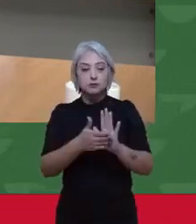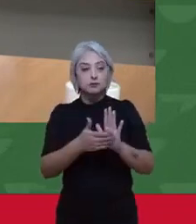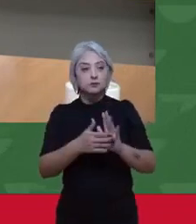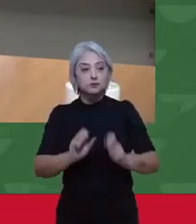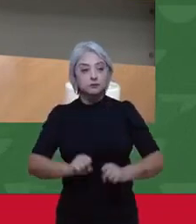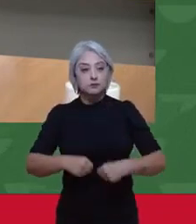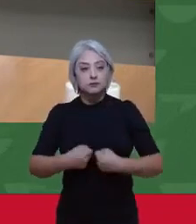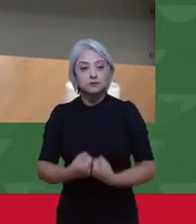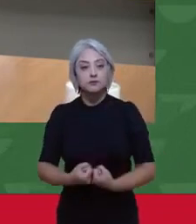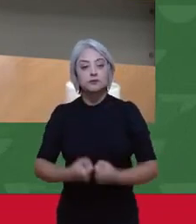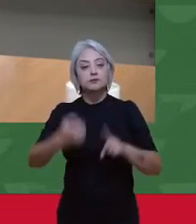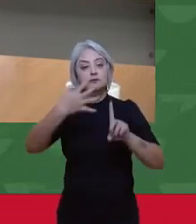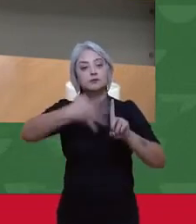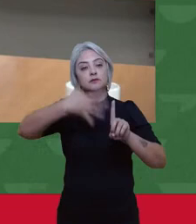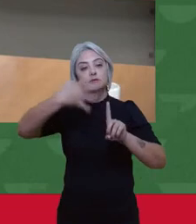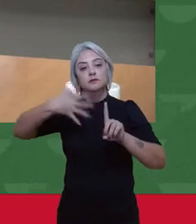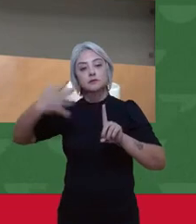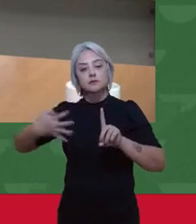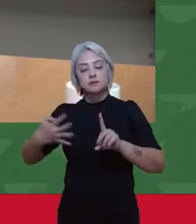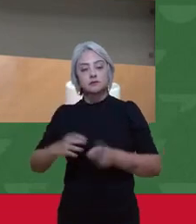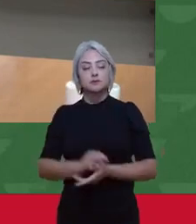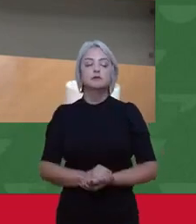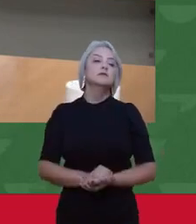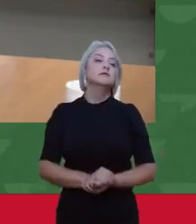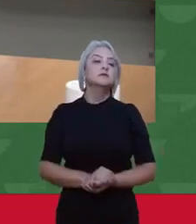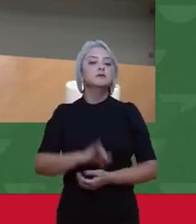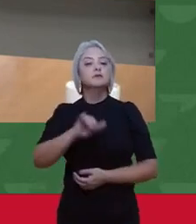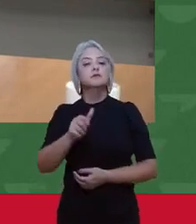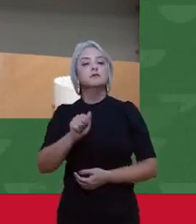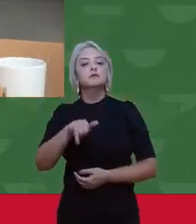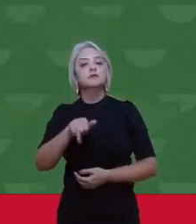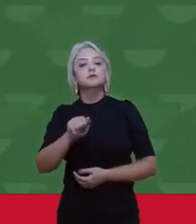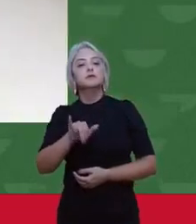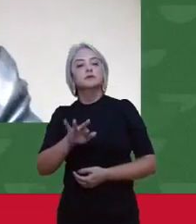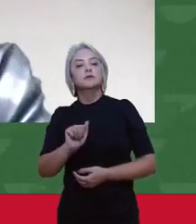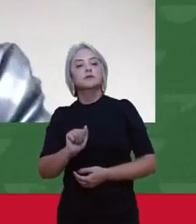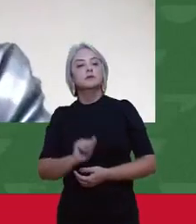pelo movimento LGBTQIA+. Janaína.